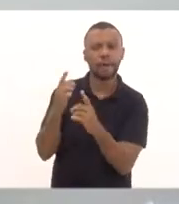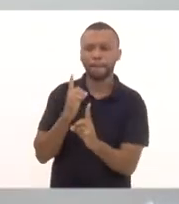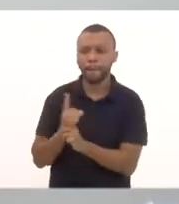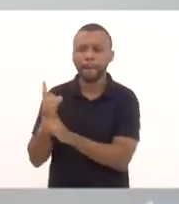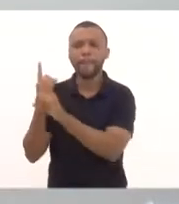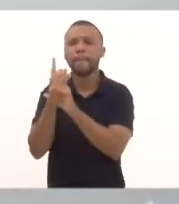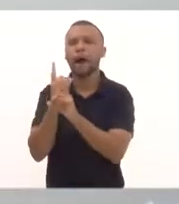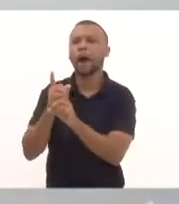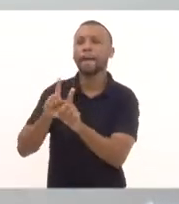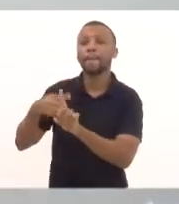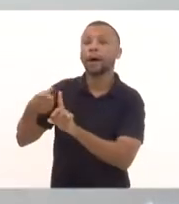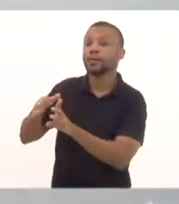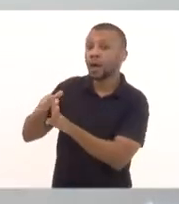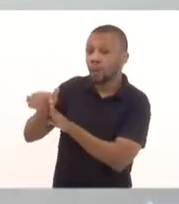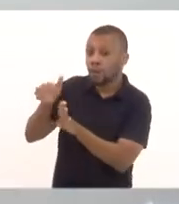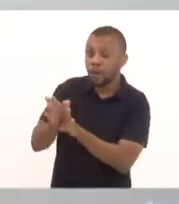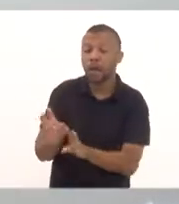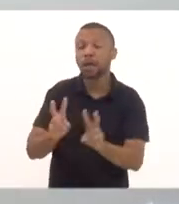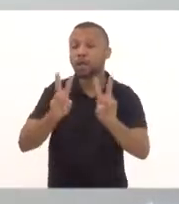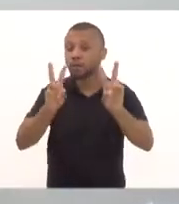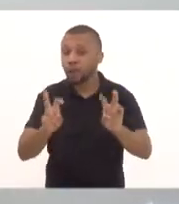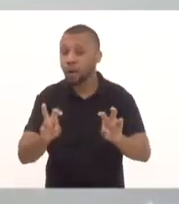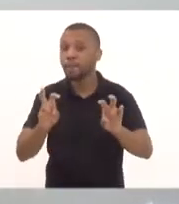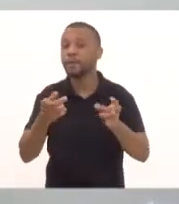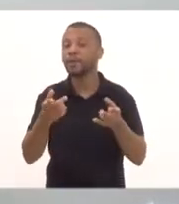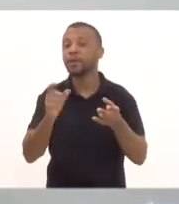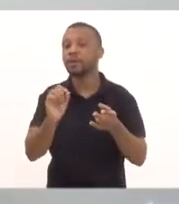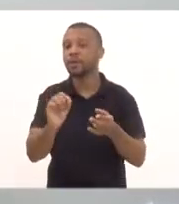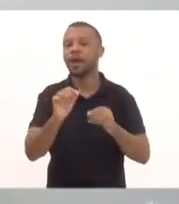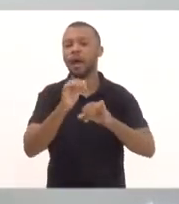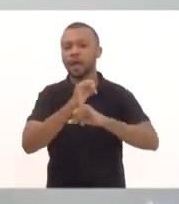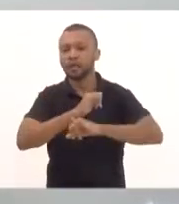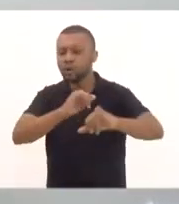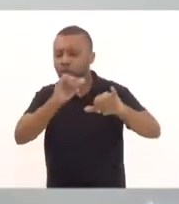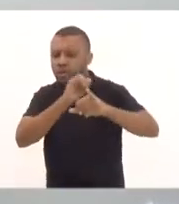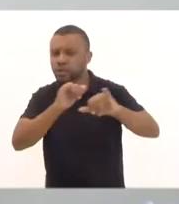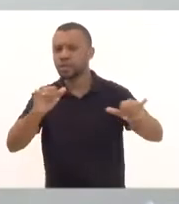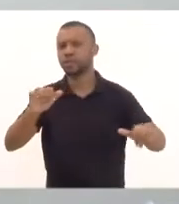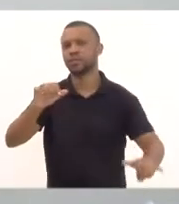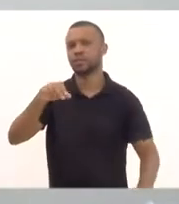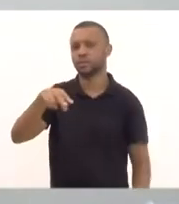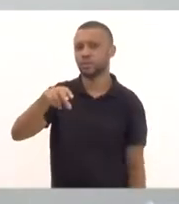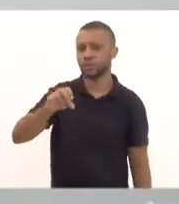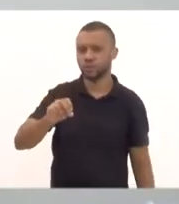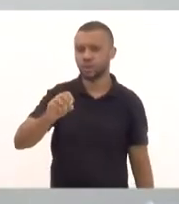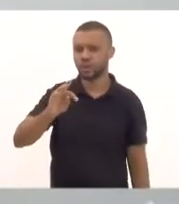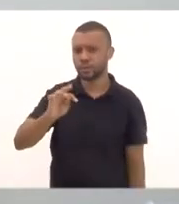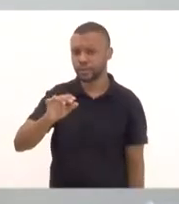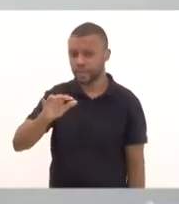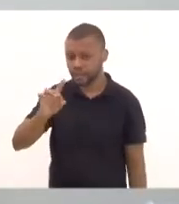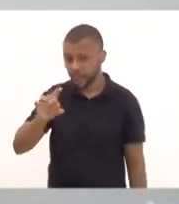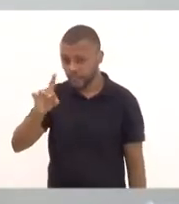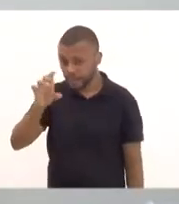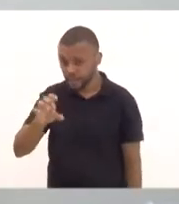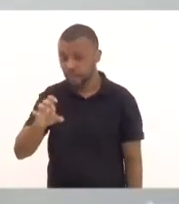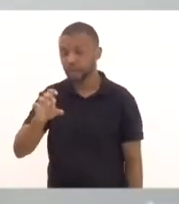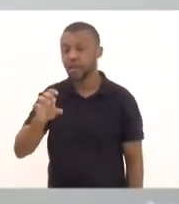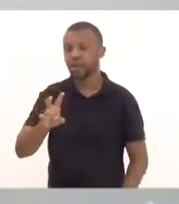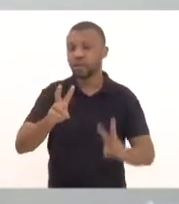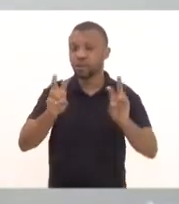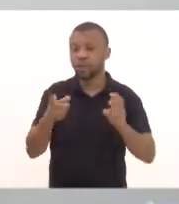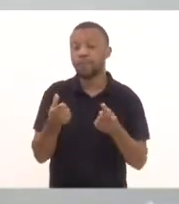acomodações relativos a modicidade tarifária no transporte de